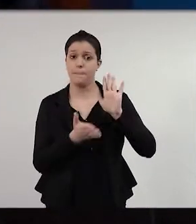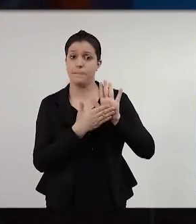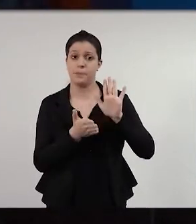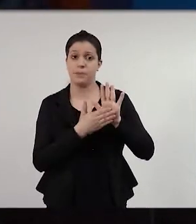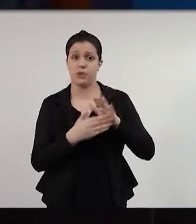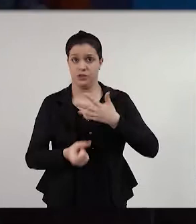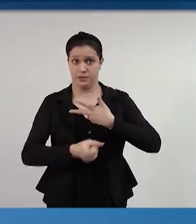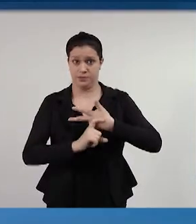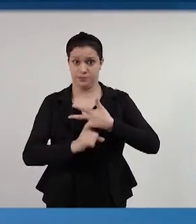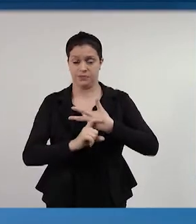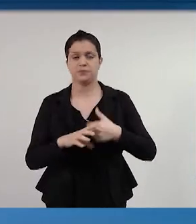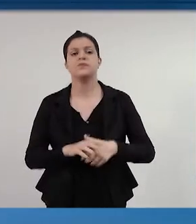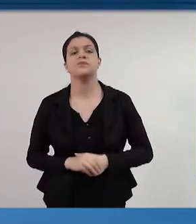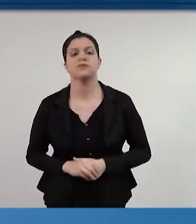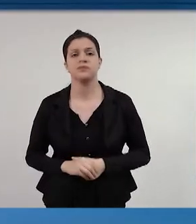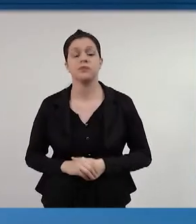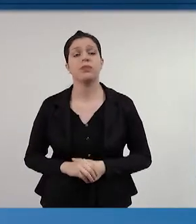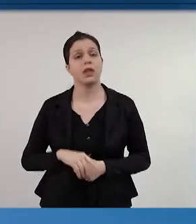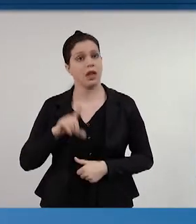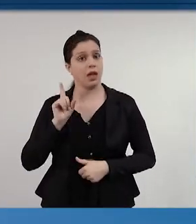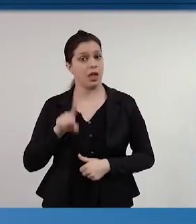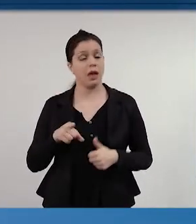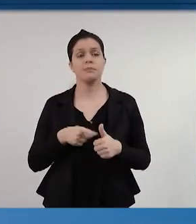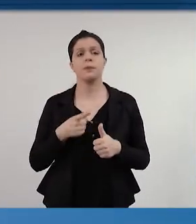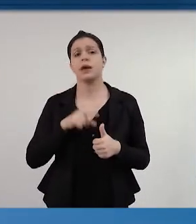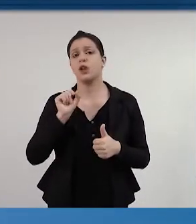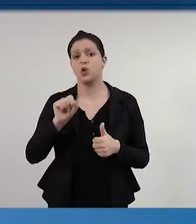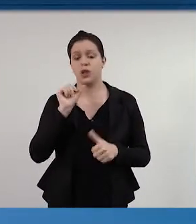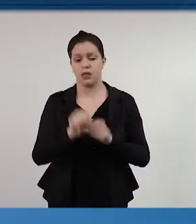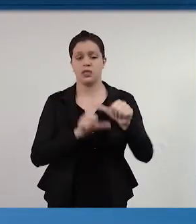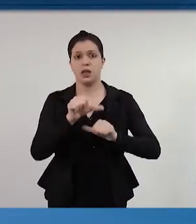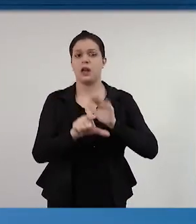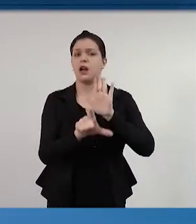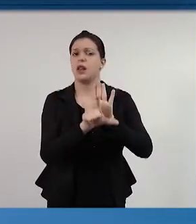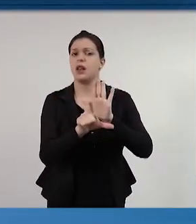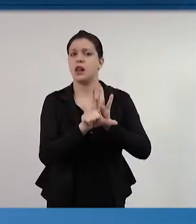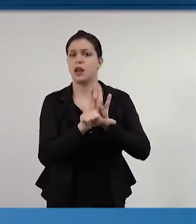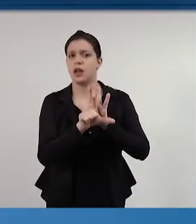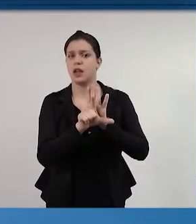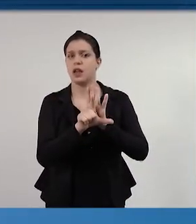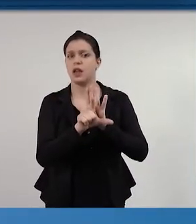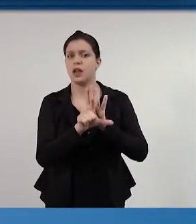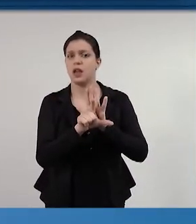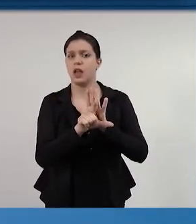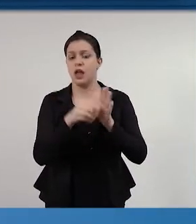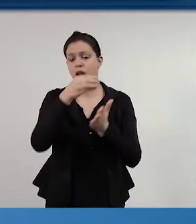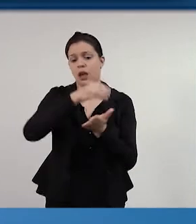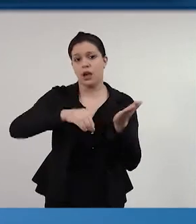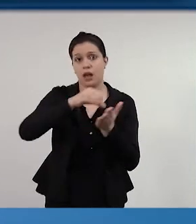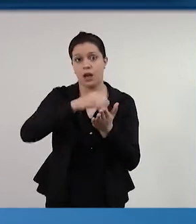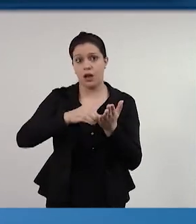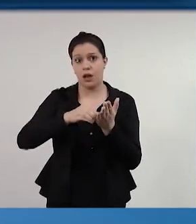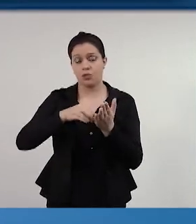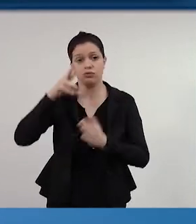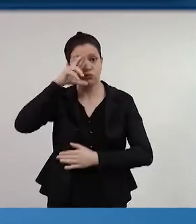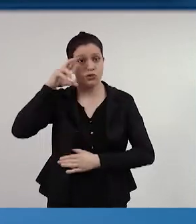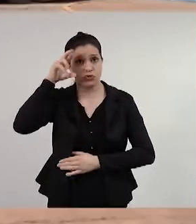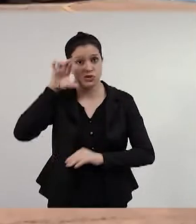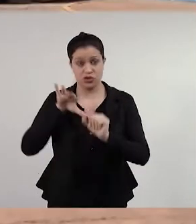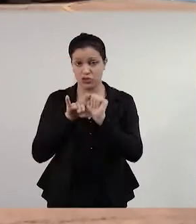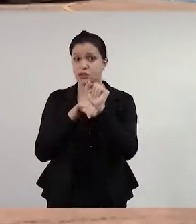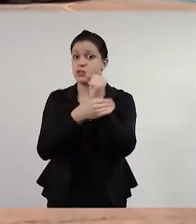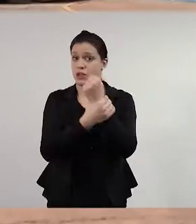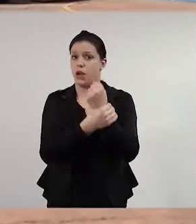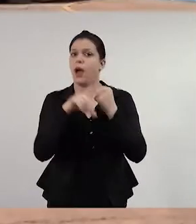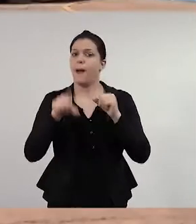do Executivo. A primeira matéria apreciada pelos parlamentares altera a lei que trata de carreira dos agentes de segurança.